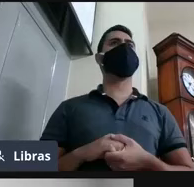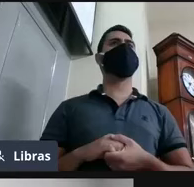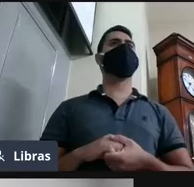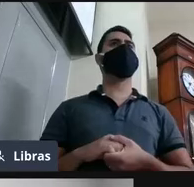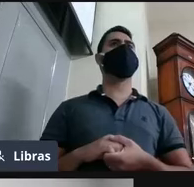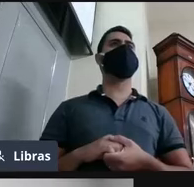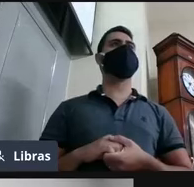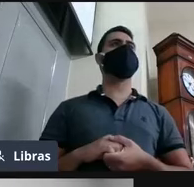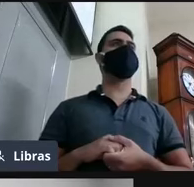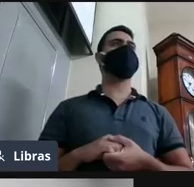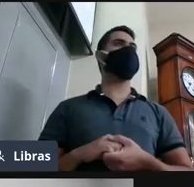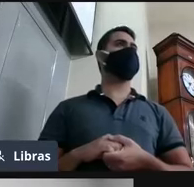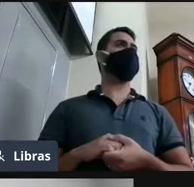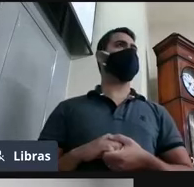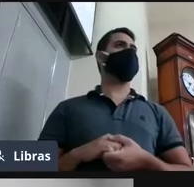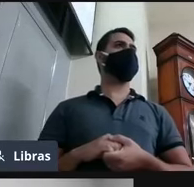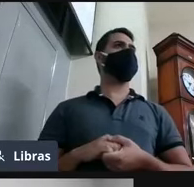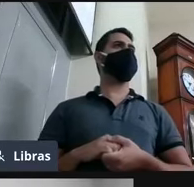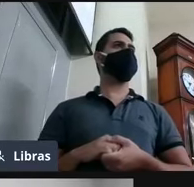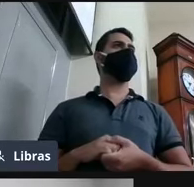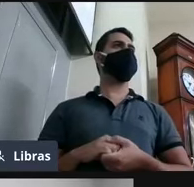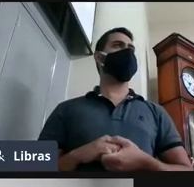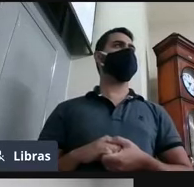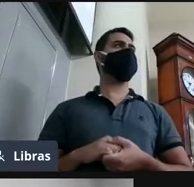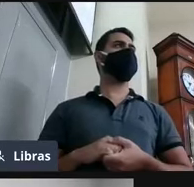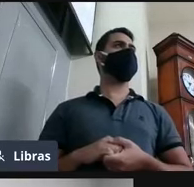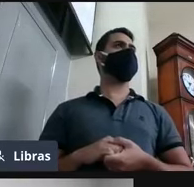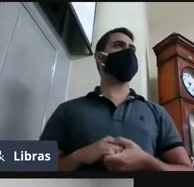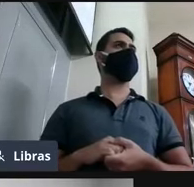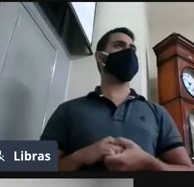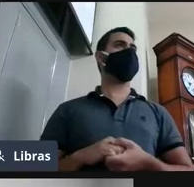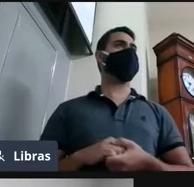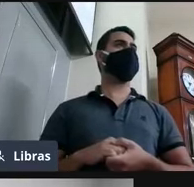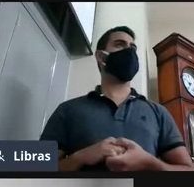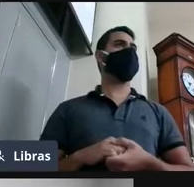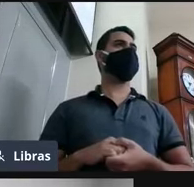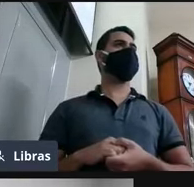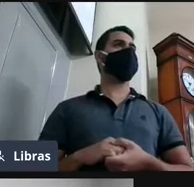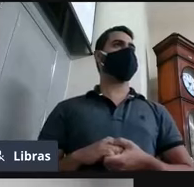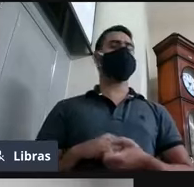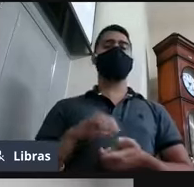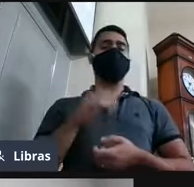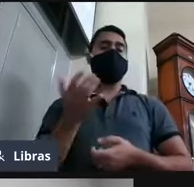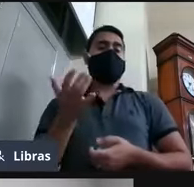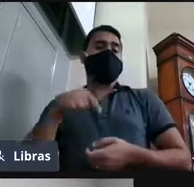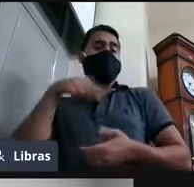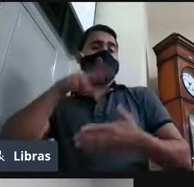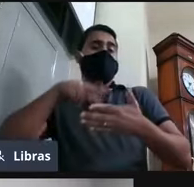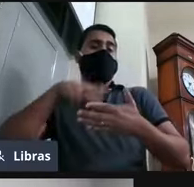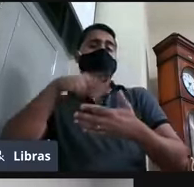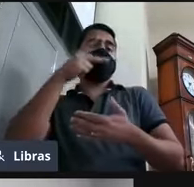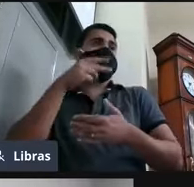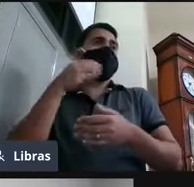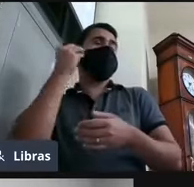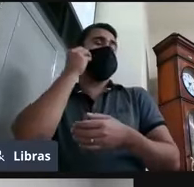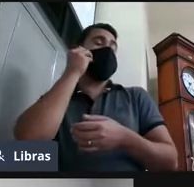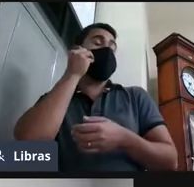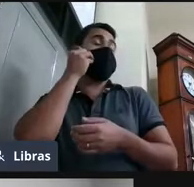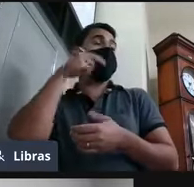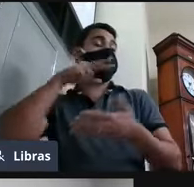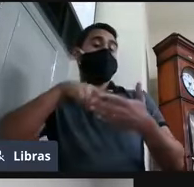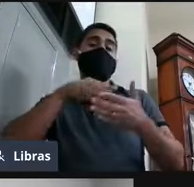Vereador Marquinhos, enquanto isso, eu quero sugerir a Vossa Excelência ler o seu parecer, caso tenha alguma parte que eu não tenha lido, mas eu tentei ler tudo, mas se eu não